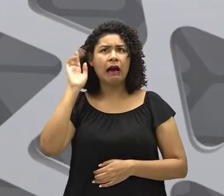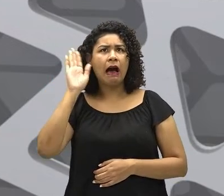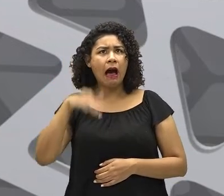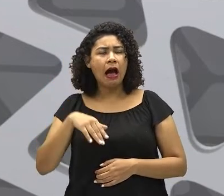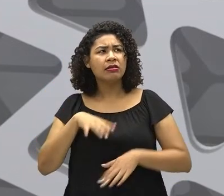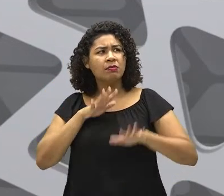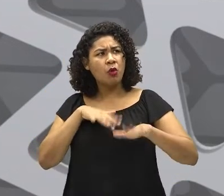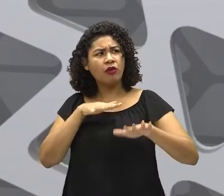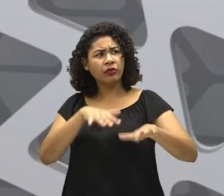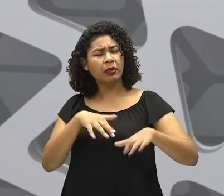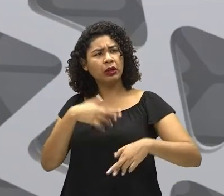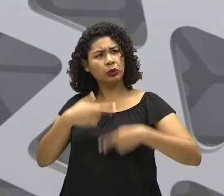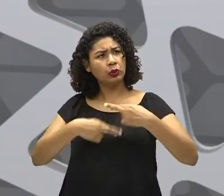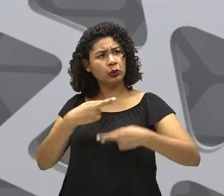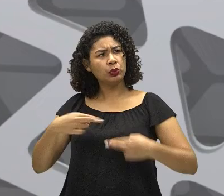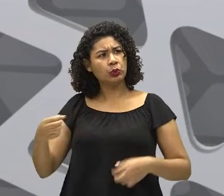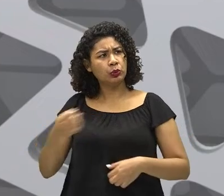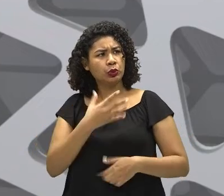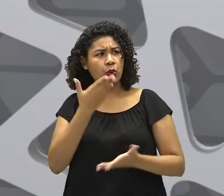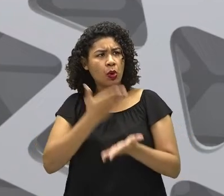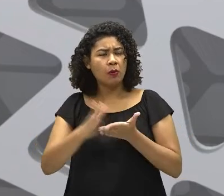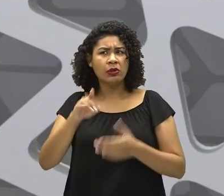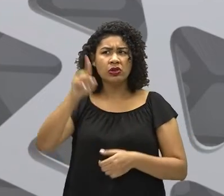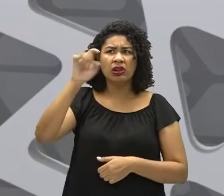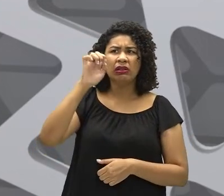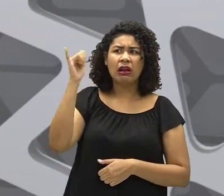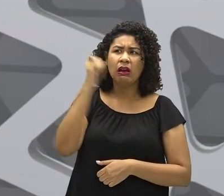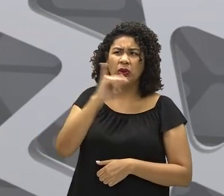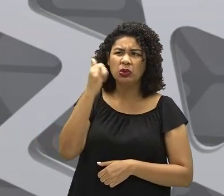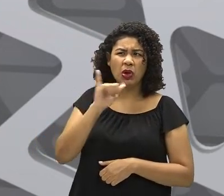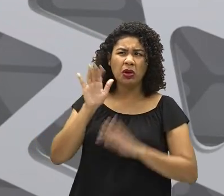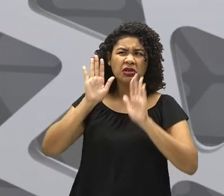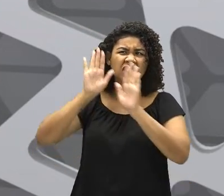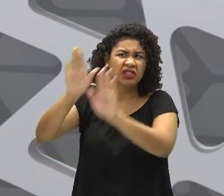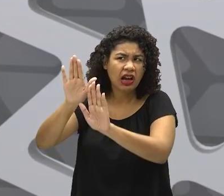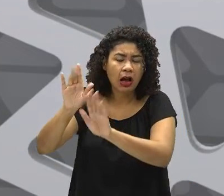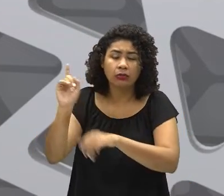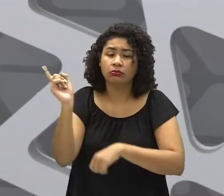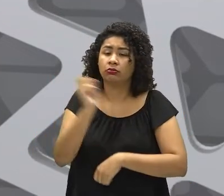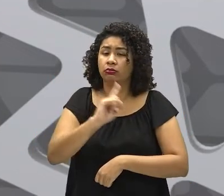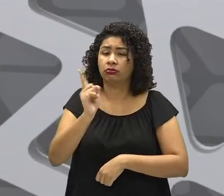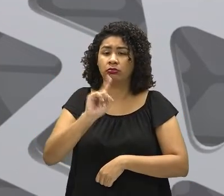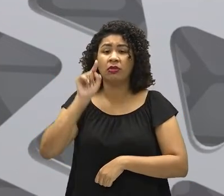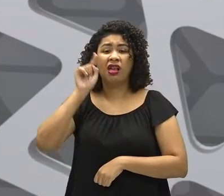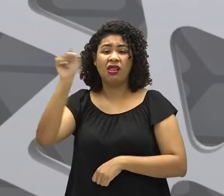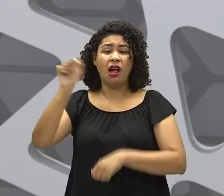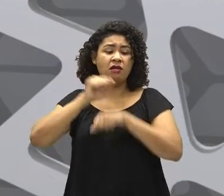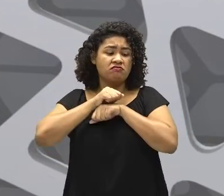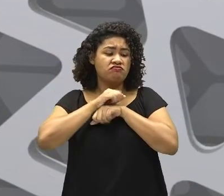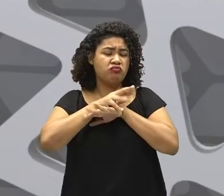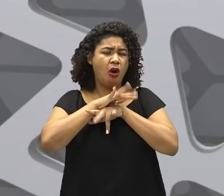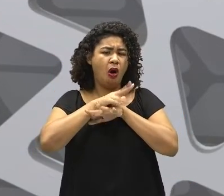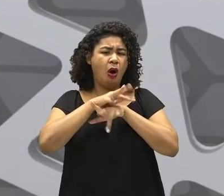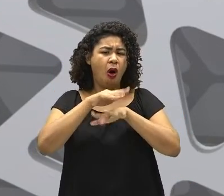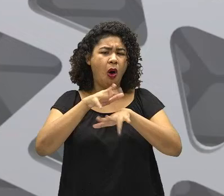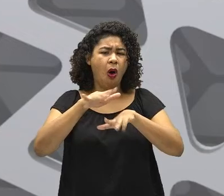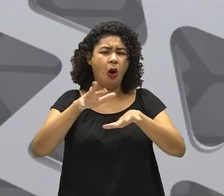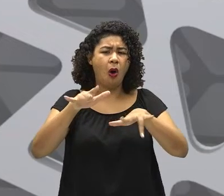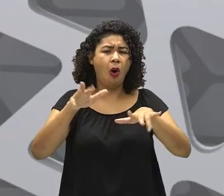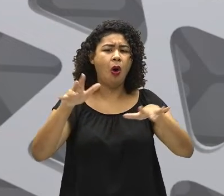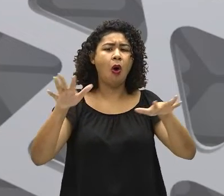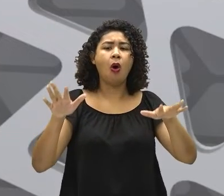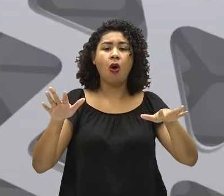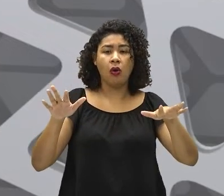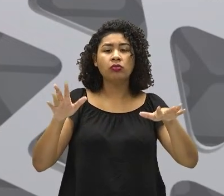movimento renascentista vai surgir na Itália e vai ficar preso ali, não. Ele vai ser irradiador de cultura, tá? De forma de pensamento diferente